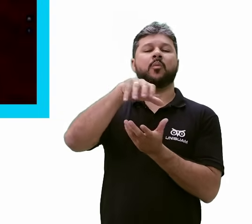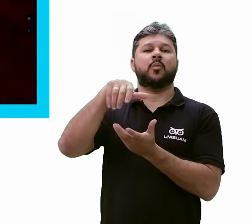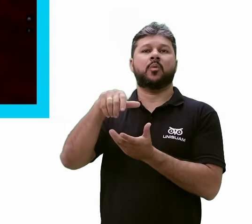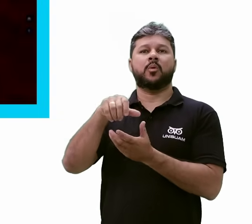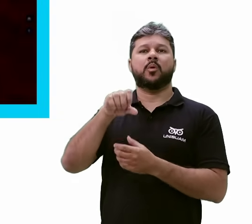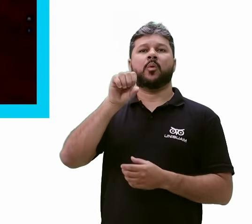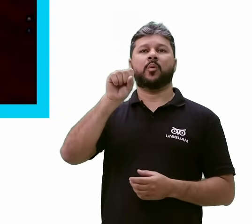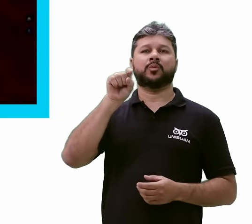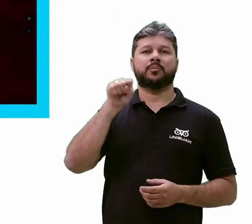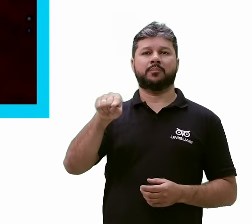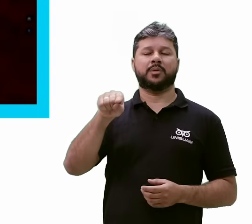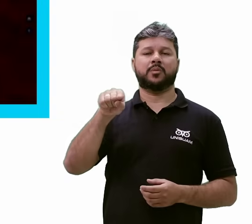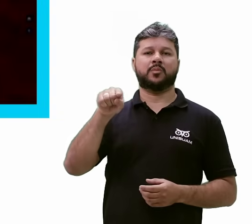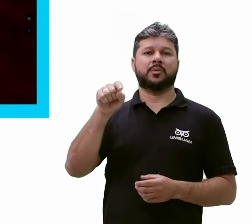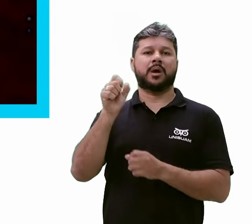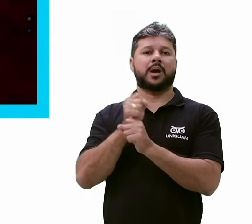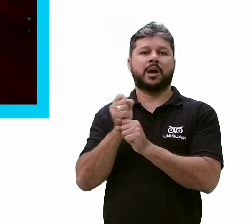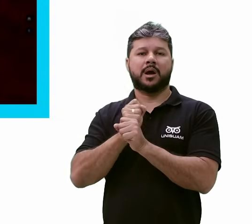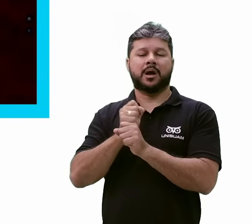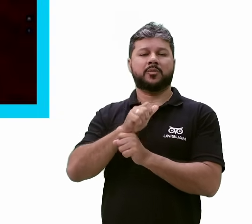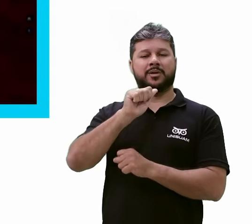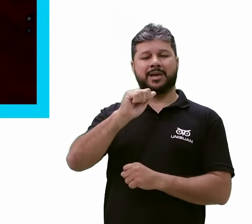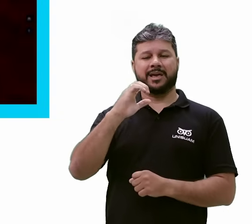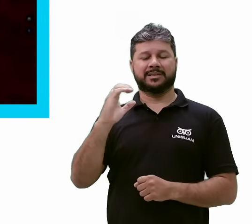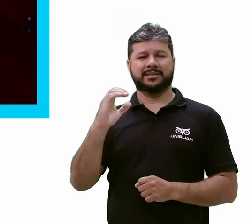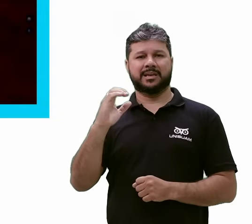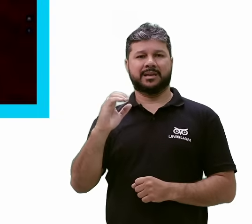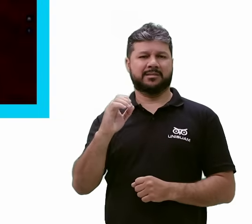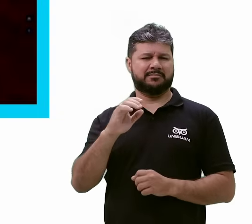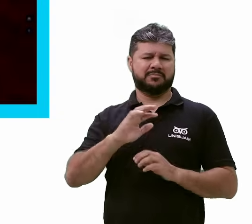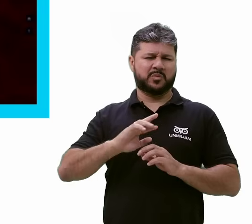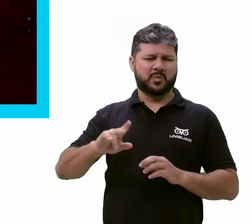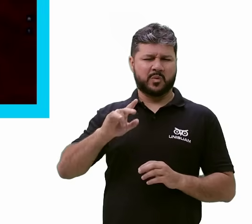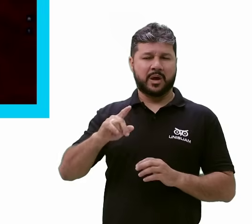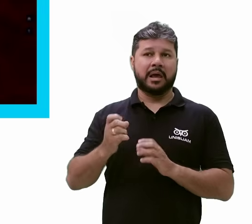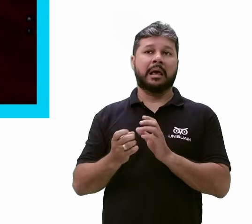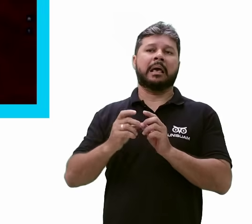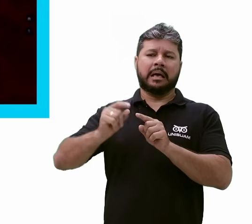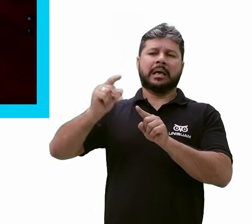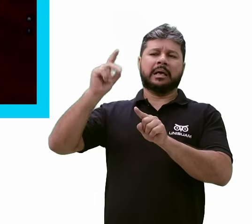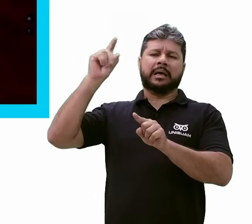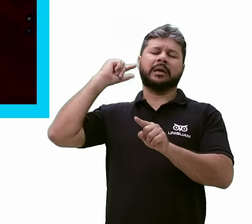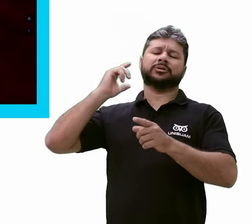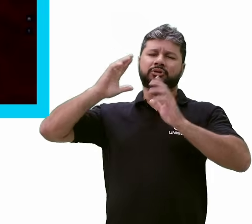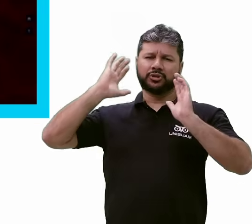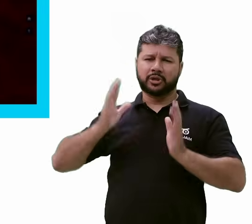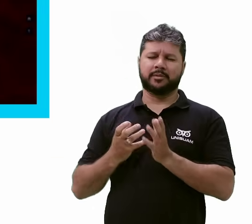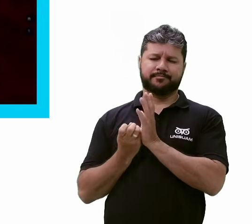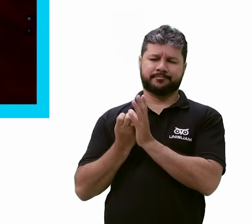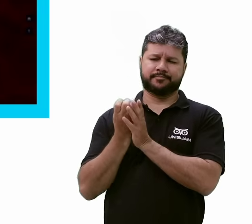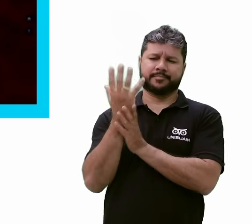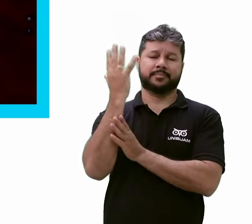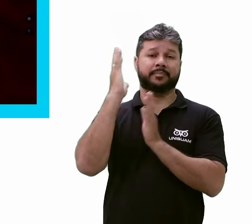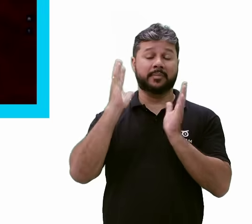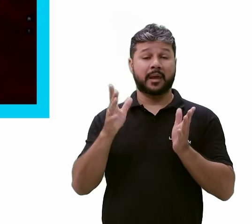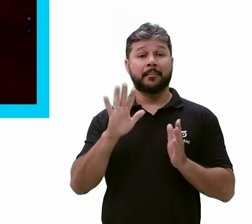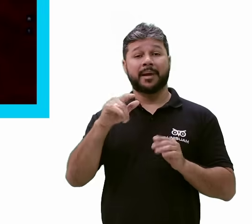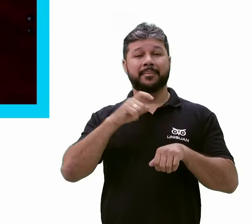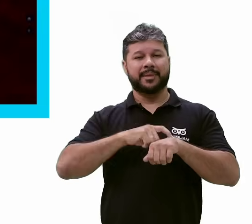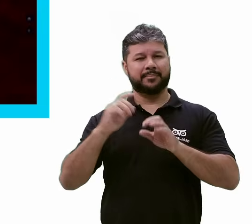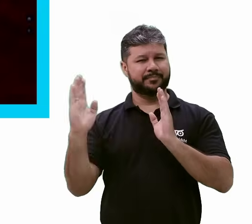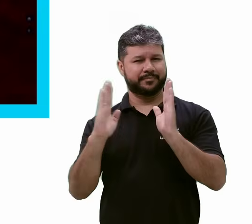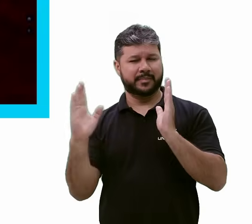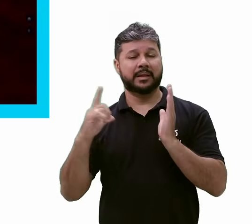há 8.000 anos antes de Cristo, que seria 10.000 anos atrás, não. Ela surgiu muito antes disso. Mas nessa